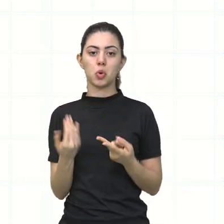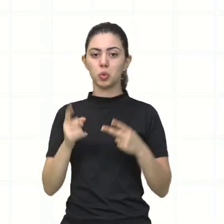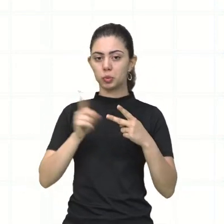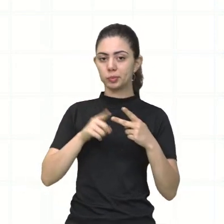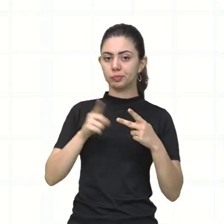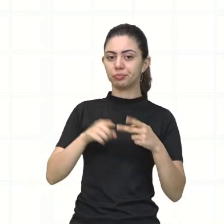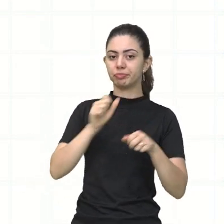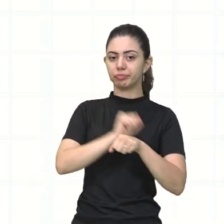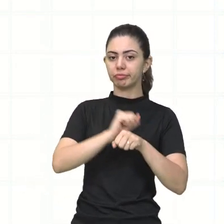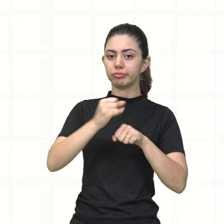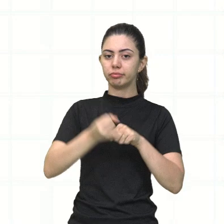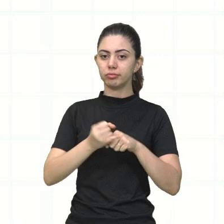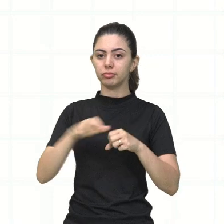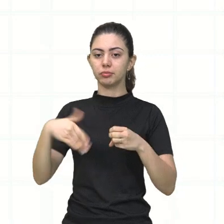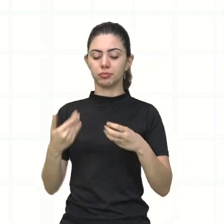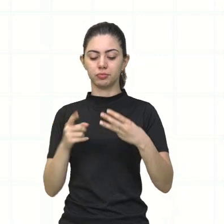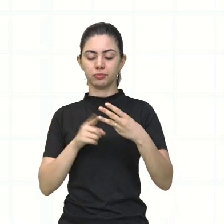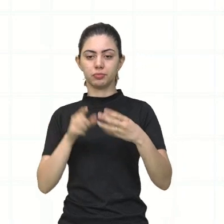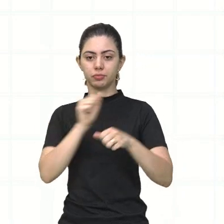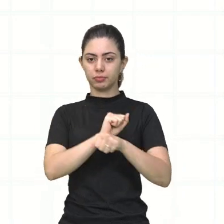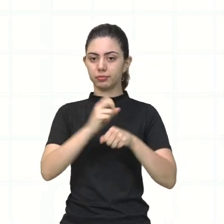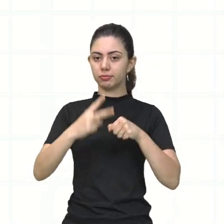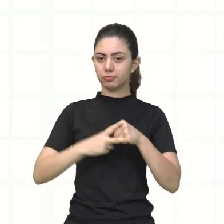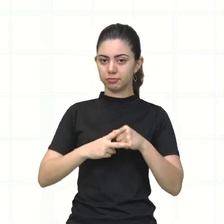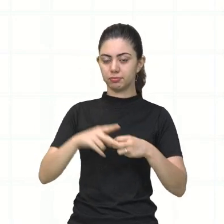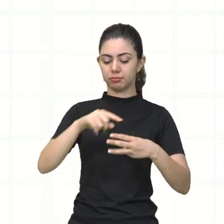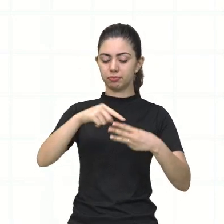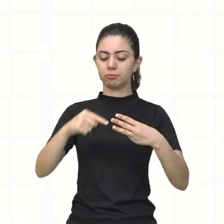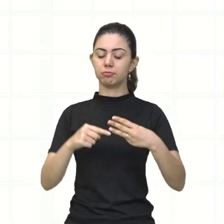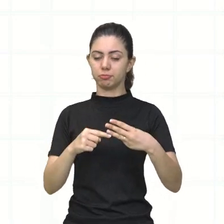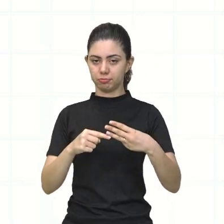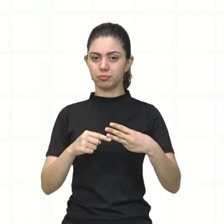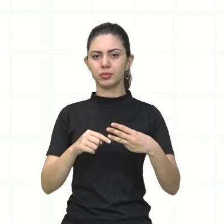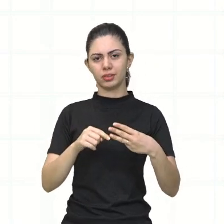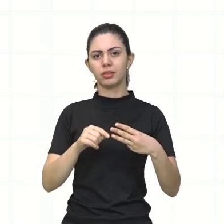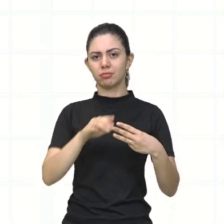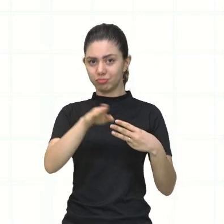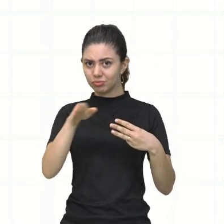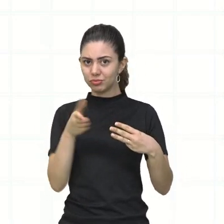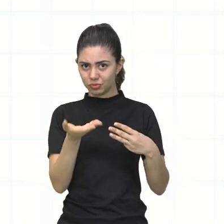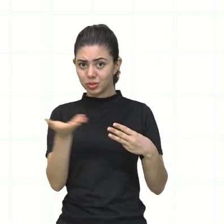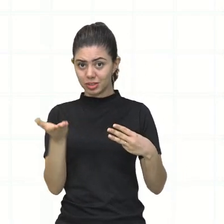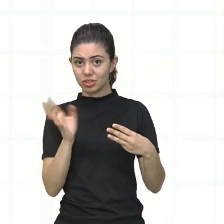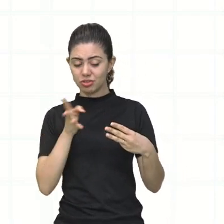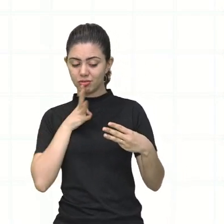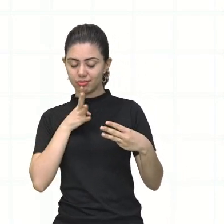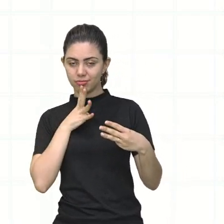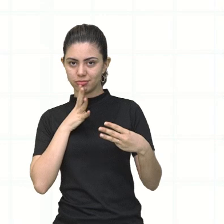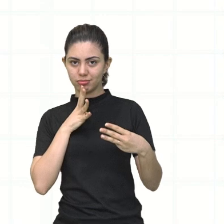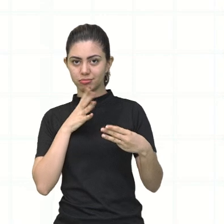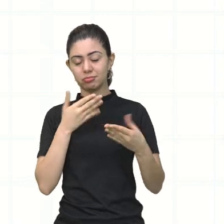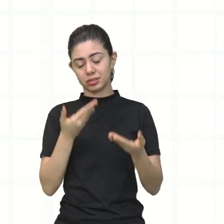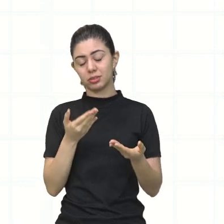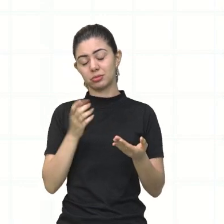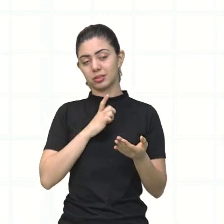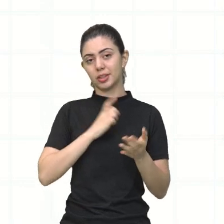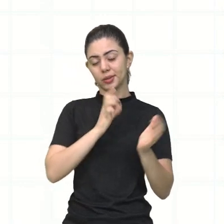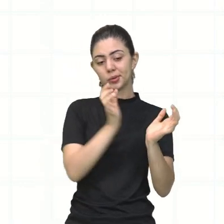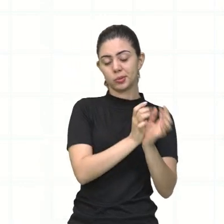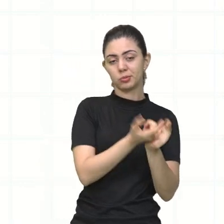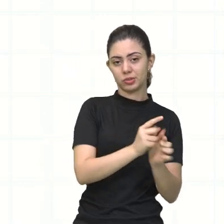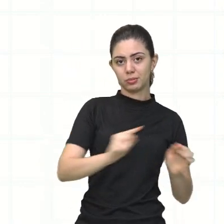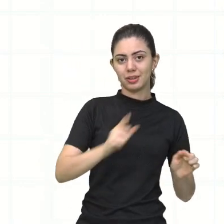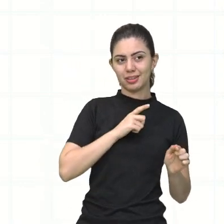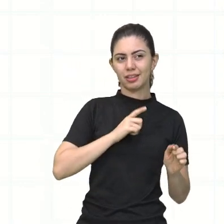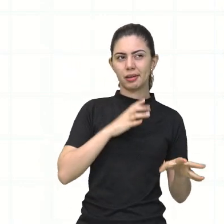adjetivas e as adverbiais. Professor, eu já ouvi esses nomes, sim. Porque a gente sabe que lá nas classes de palavras, entre as 10 classes